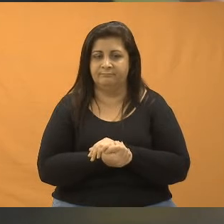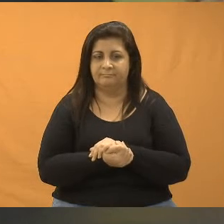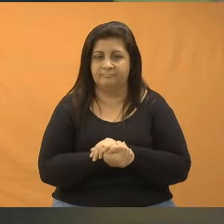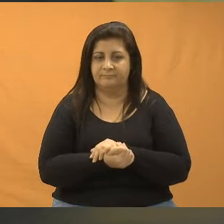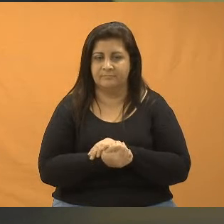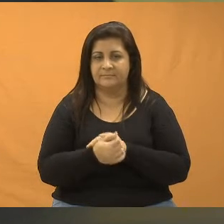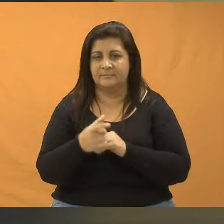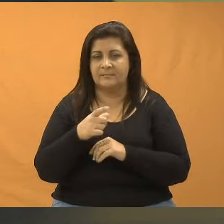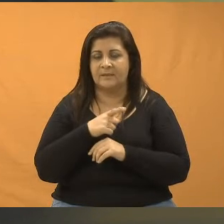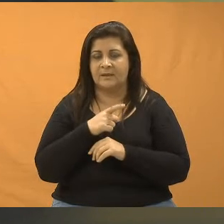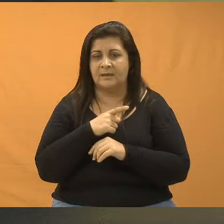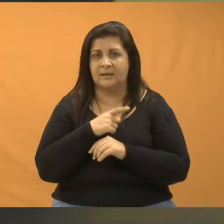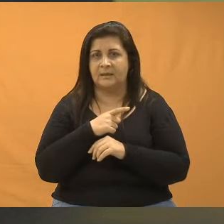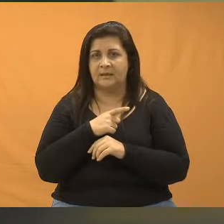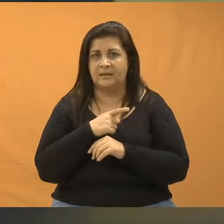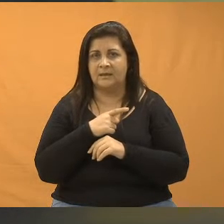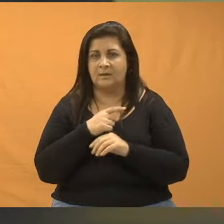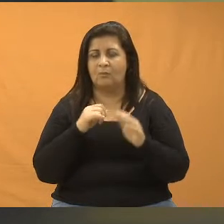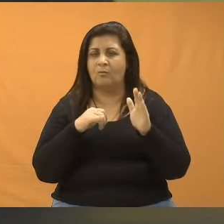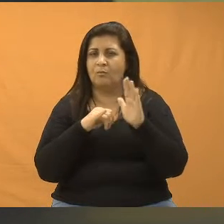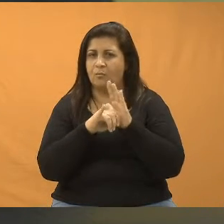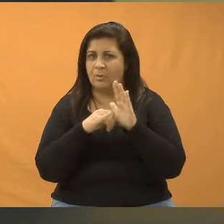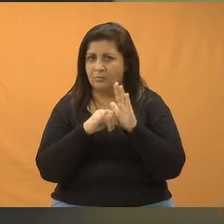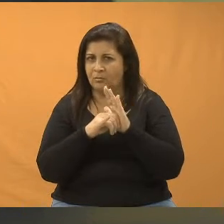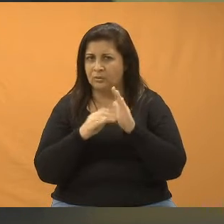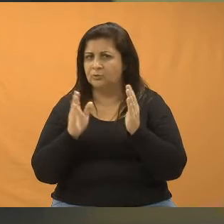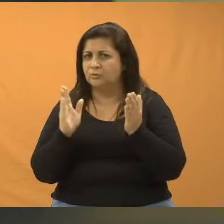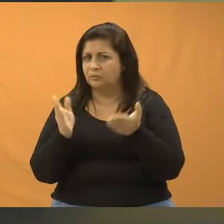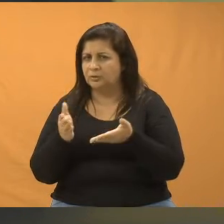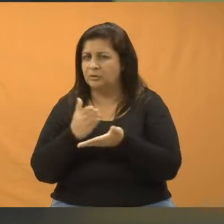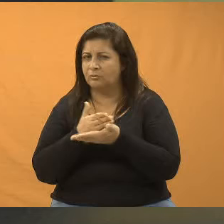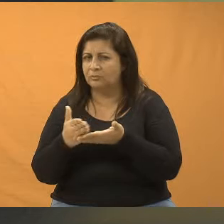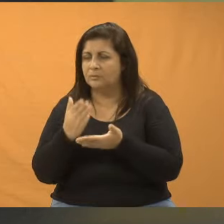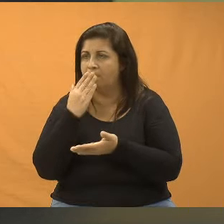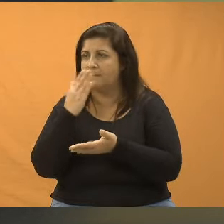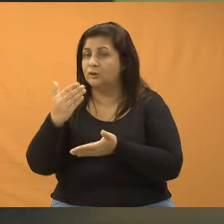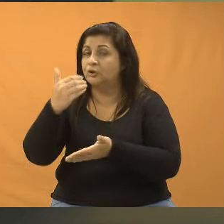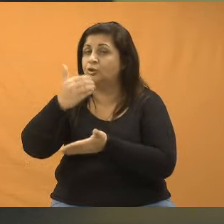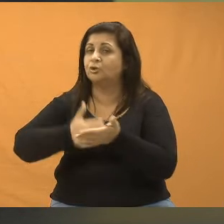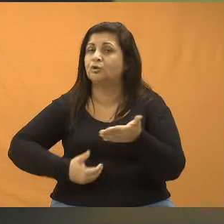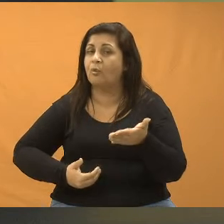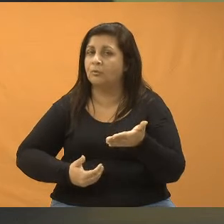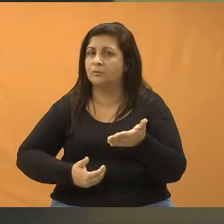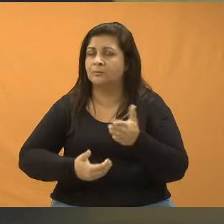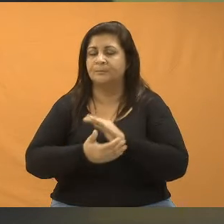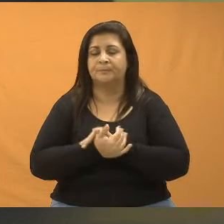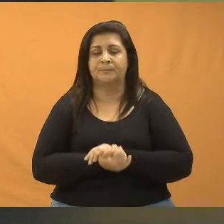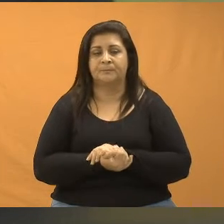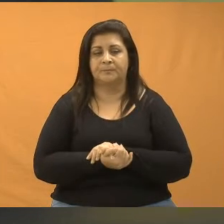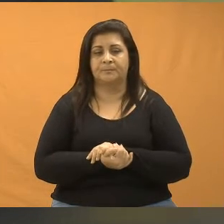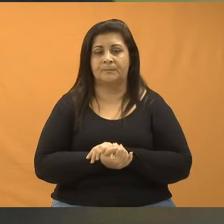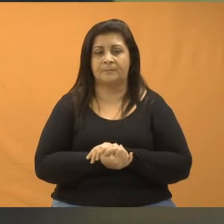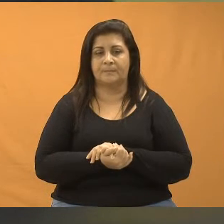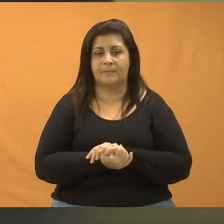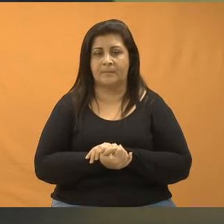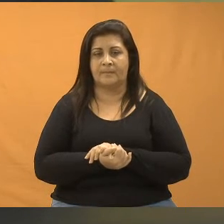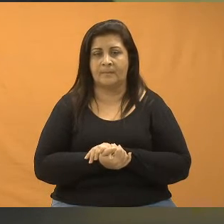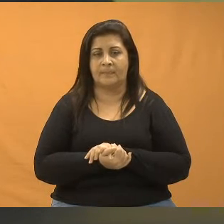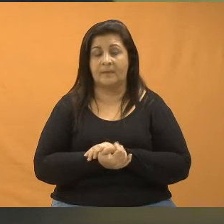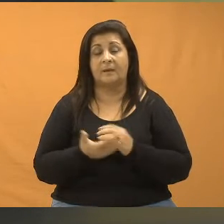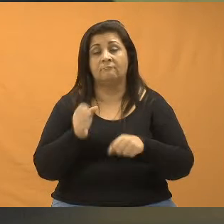Esses 20% é contestável, já está judicializado, então depende de uma judicialização, uma